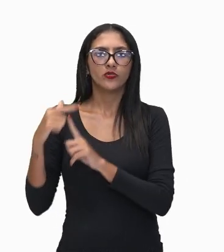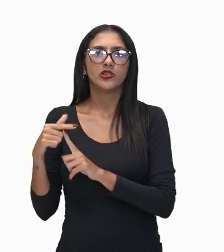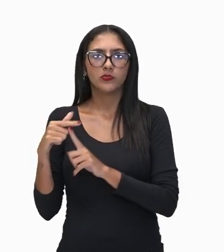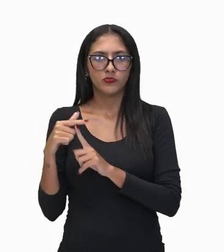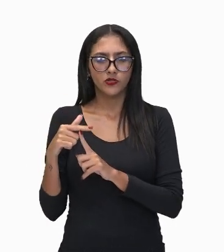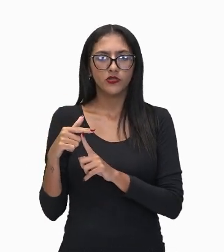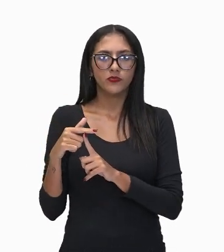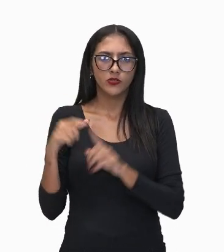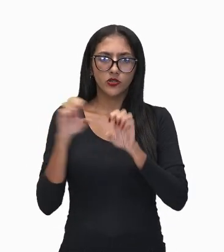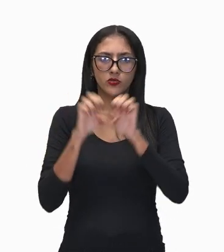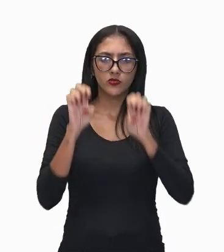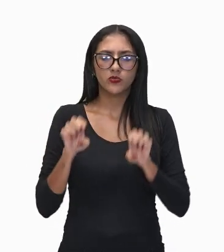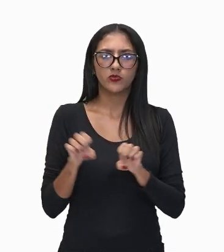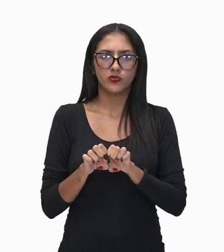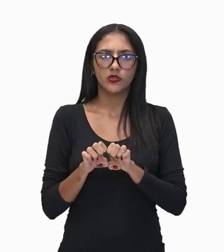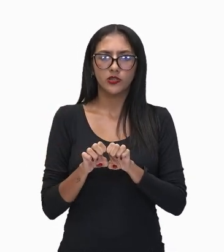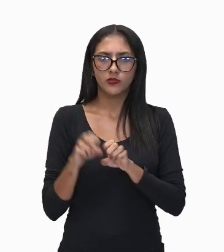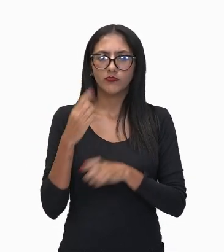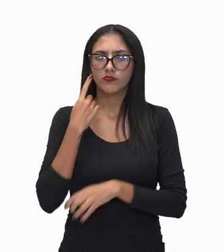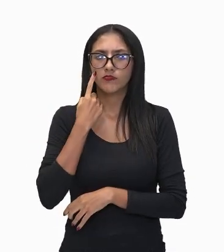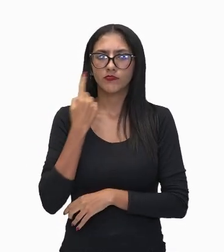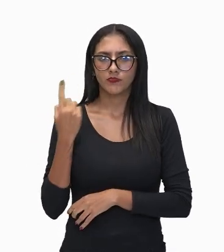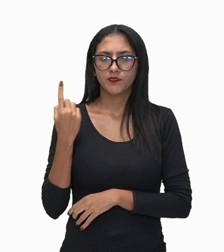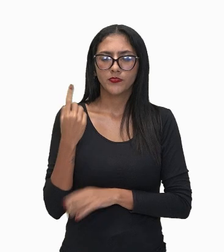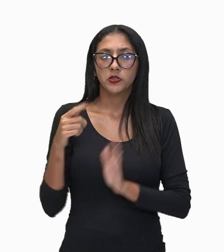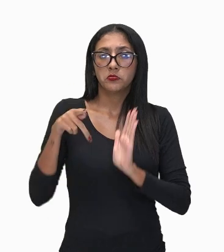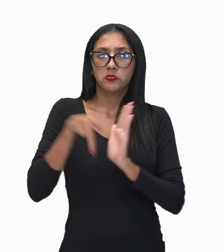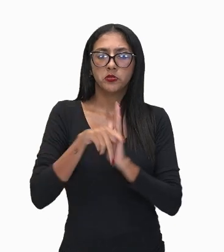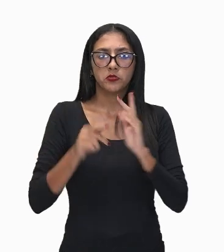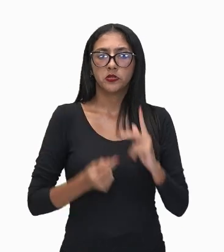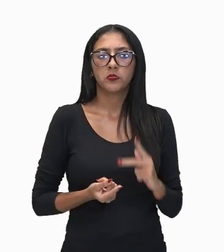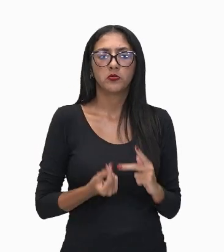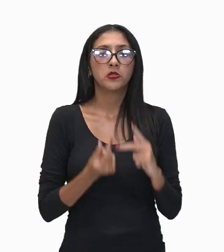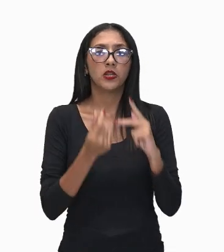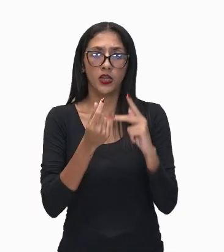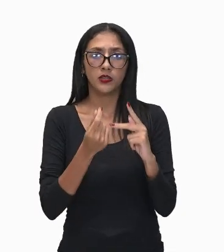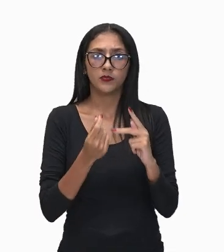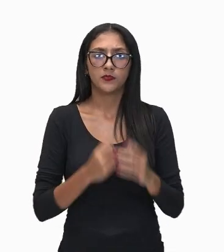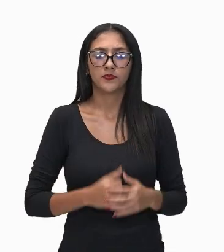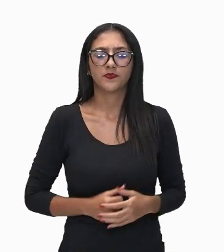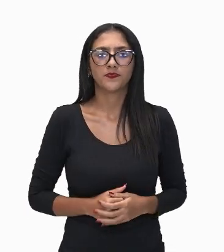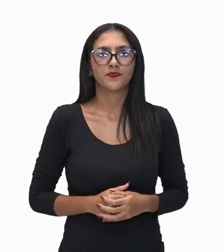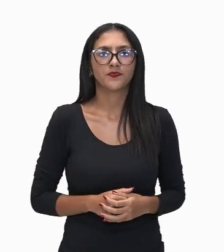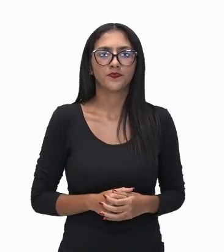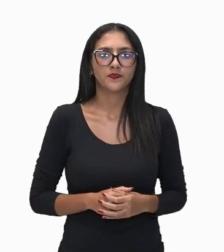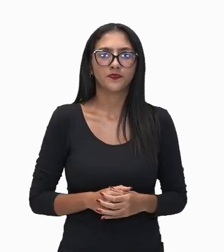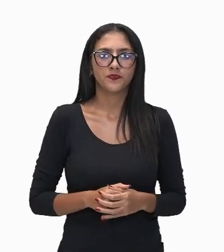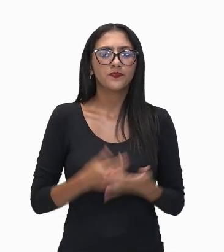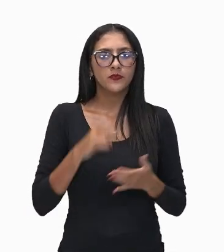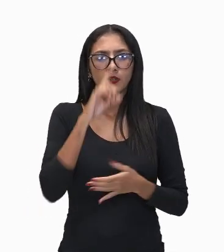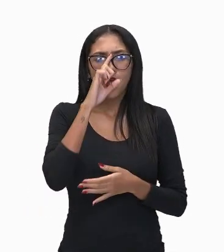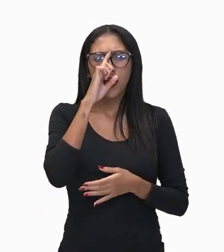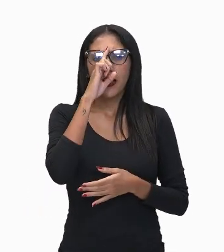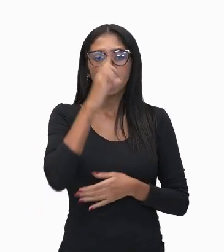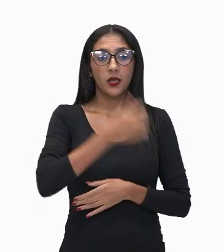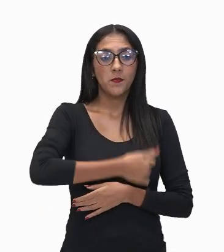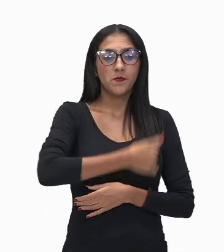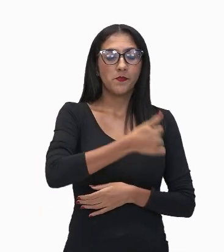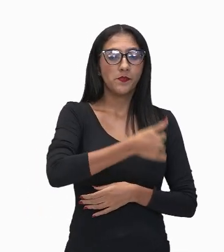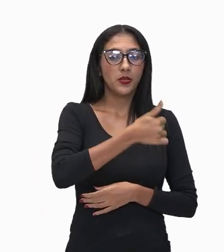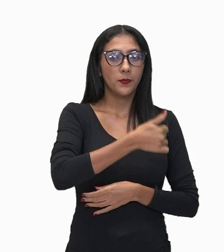formas, não são fórmulas, são formas estruturais que a proteína ela pode adquirir, né? A primeira é a estrutura